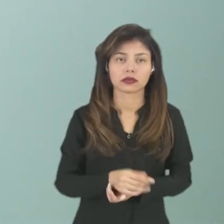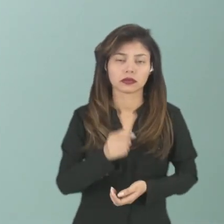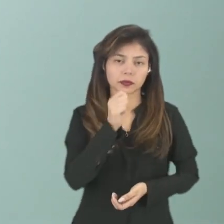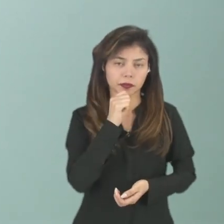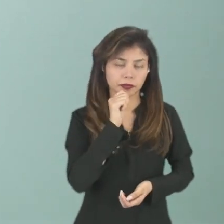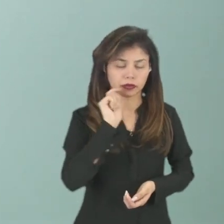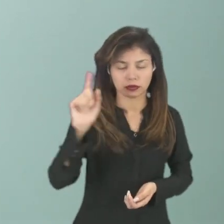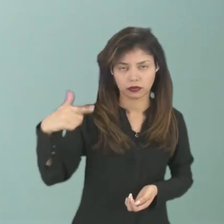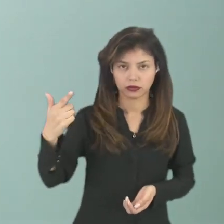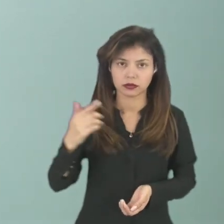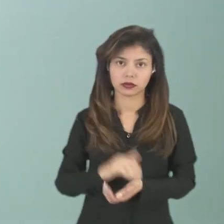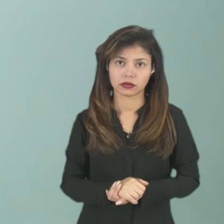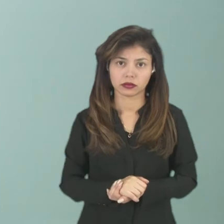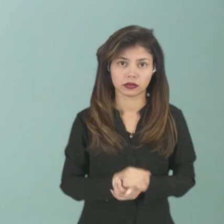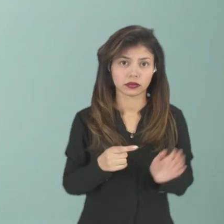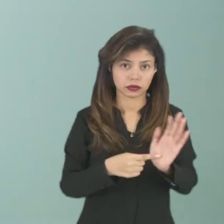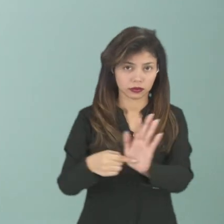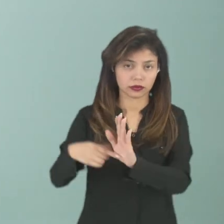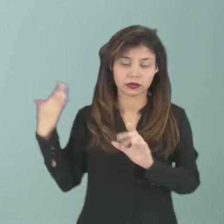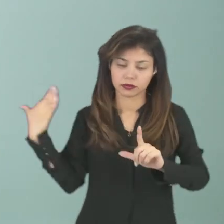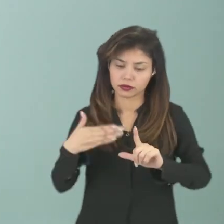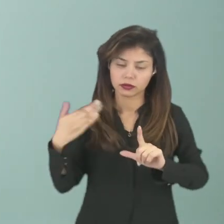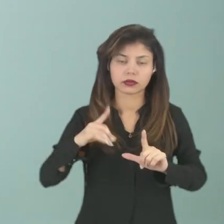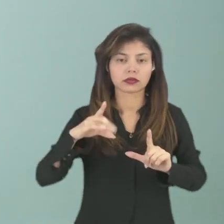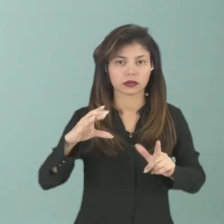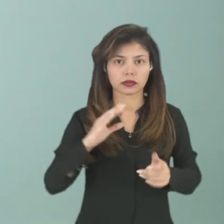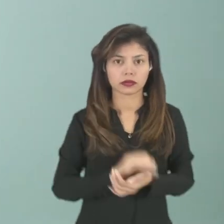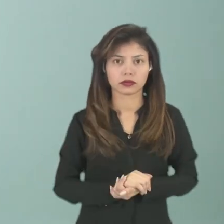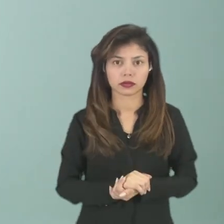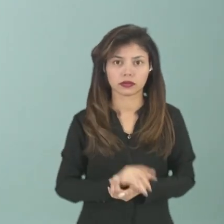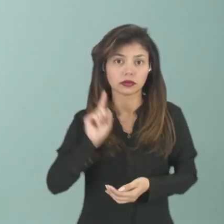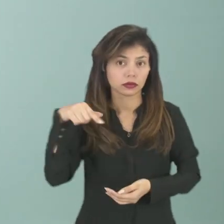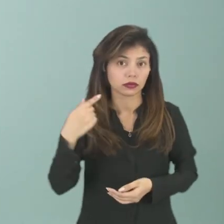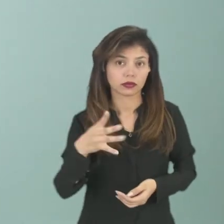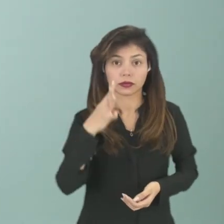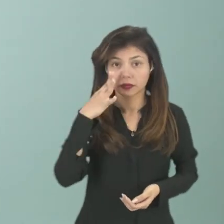aí, eu tenho também para vocês, se você acessar a plataforma Eduque, e